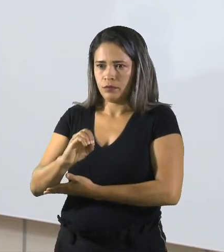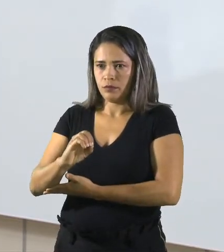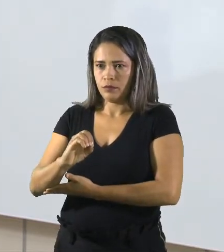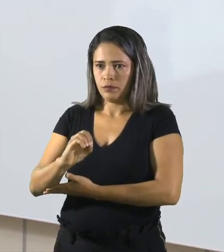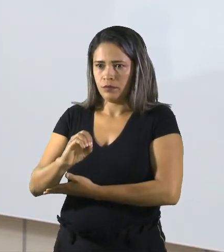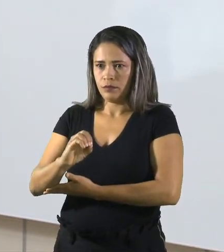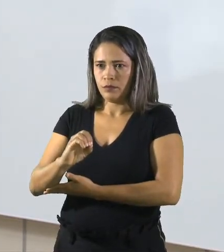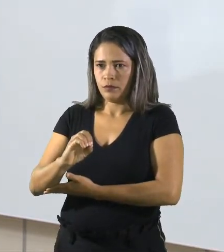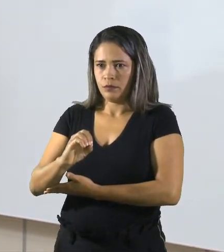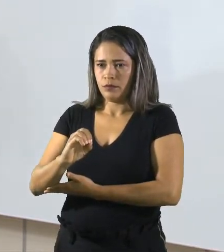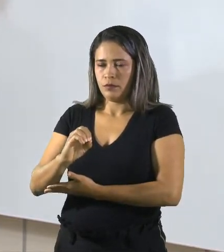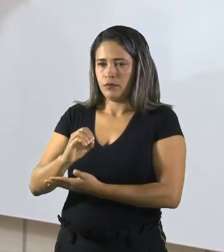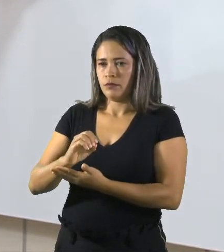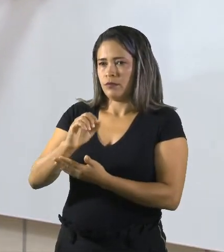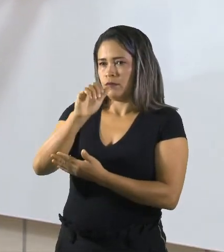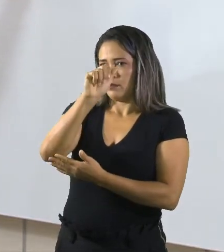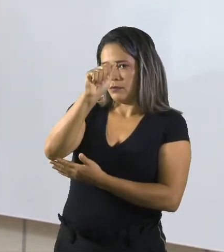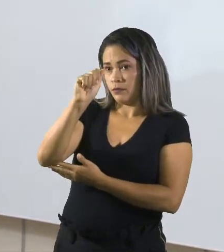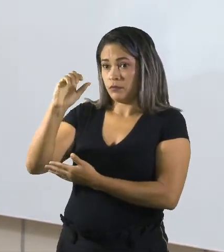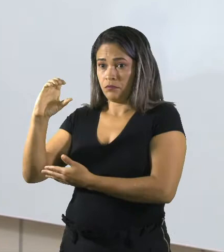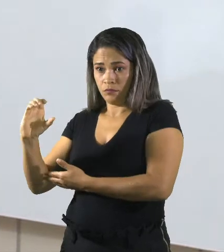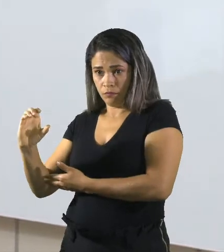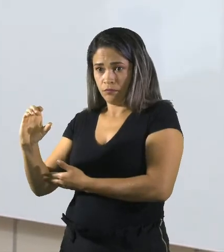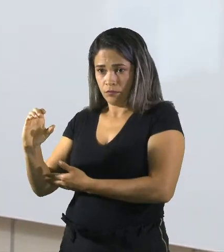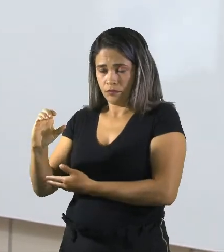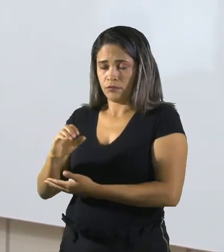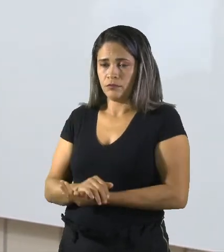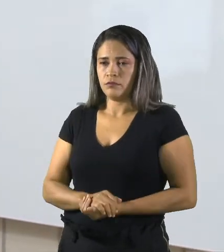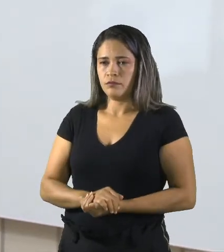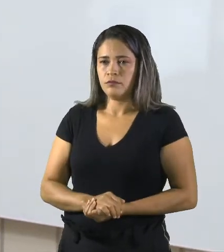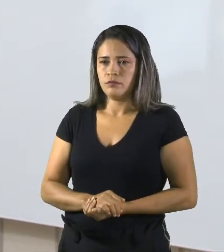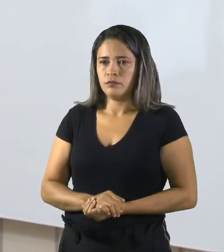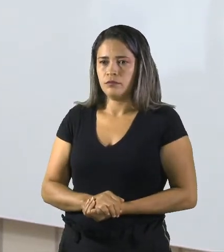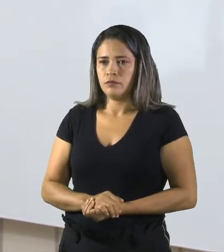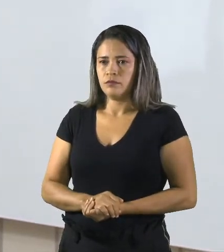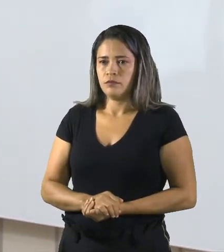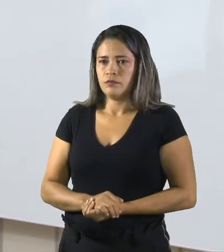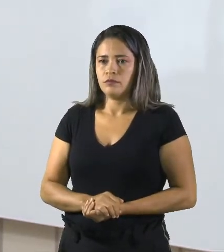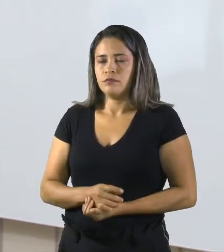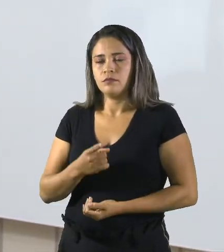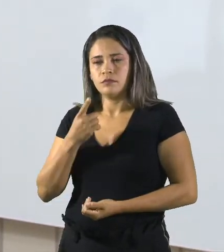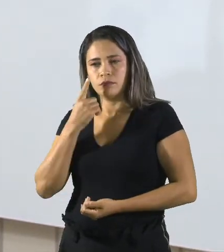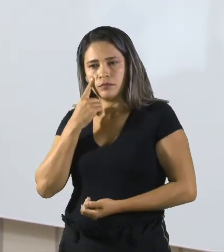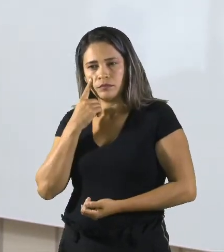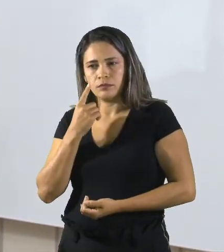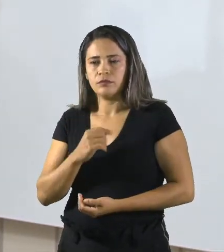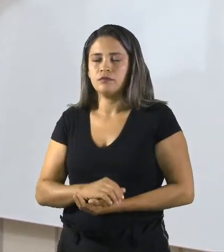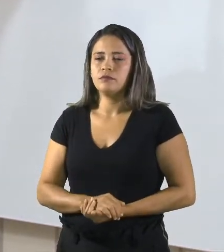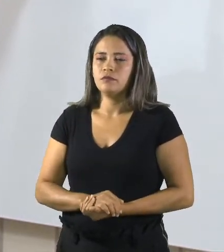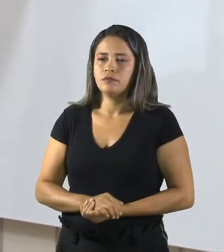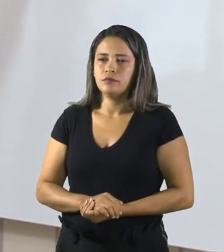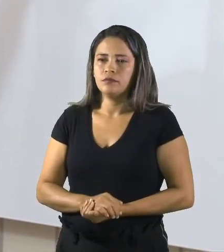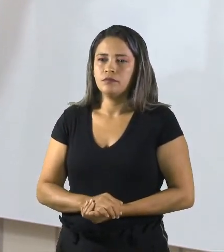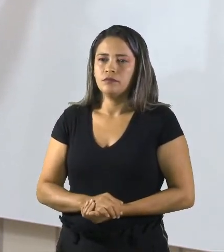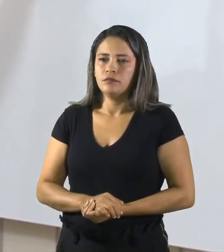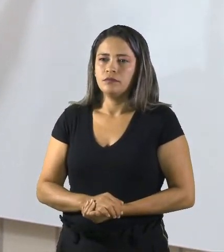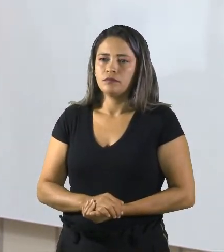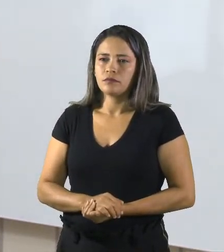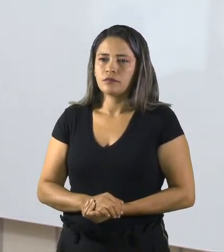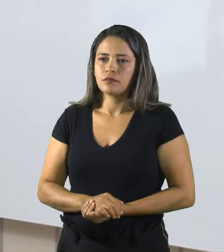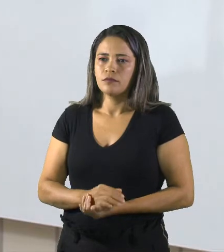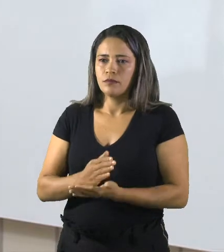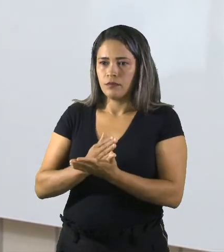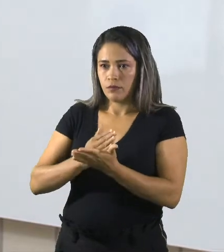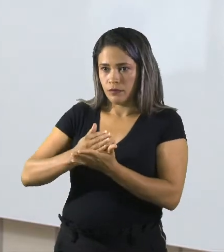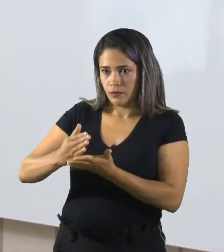pelos pontos A e C. Então, vejam, eu vou notá-lo da seguinte forma. Ele passa pelo